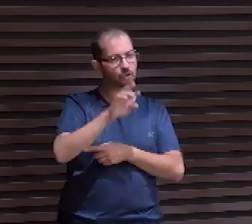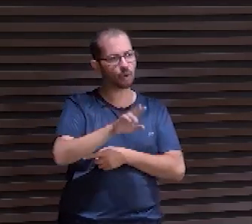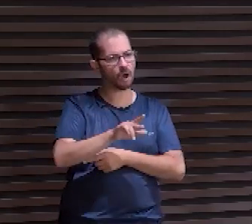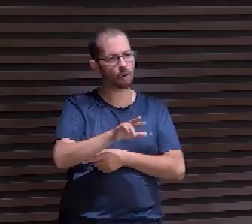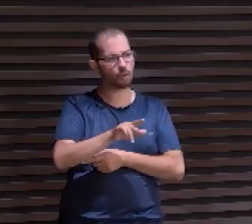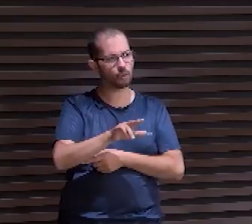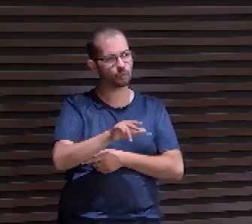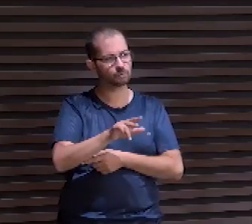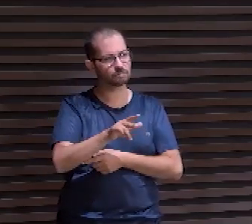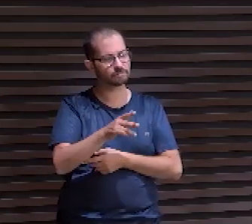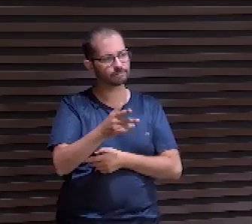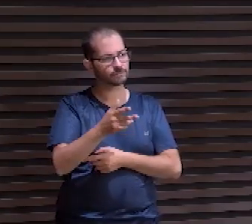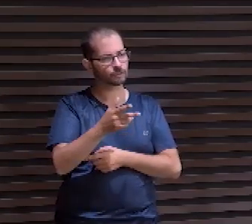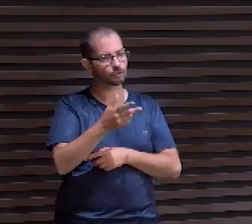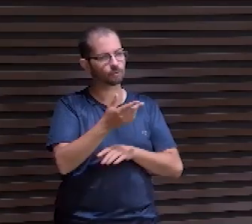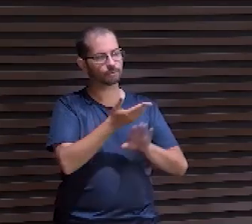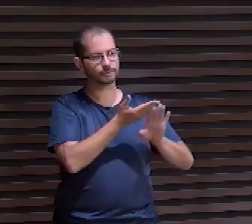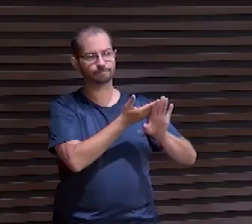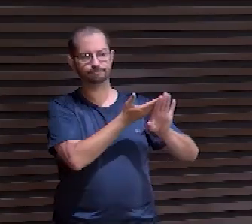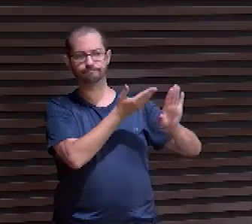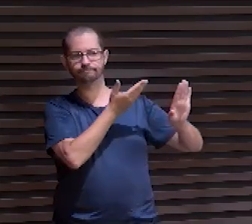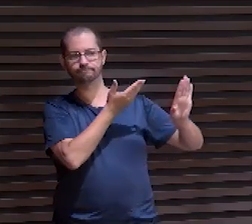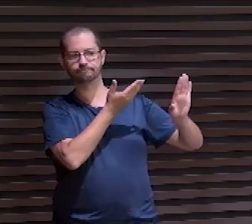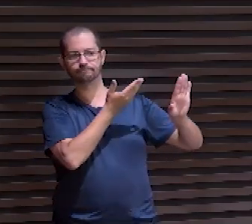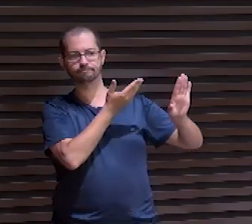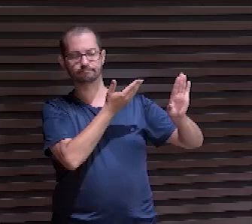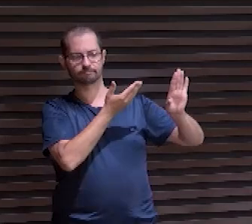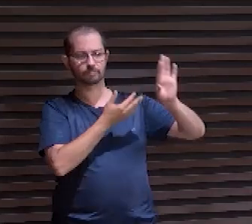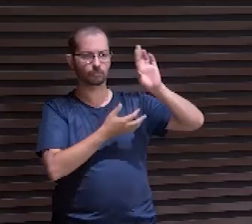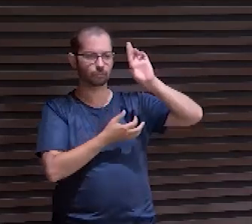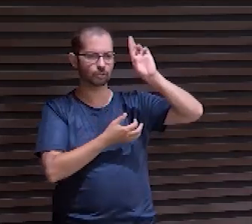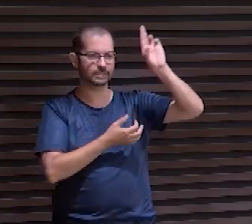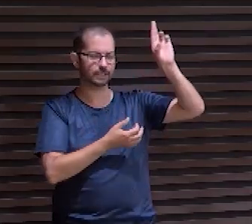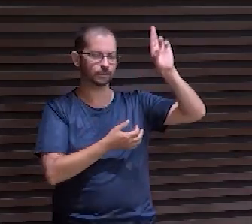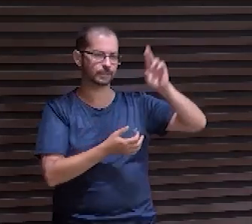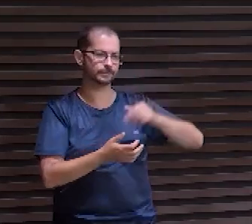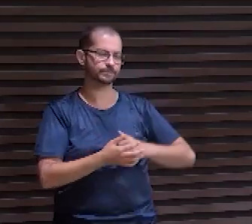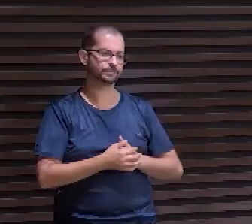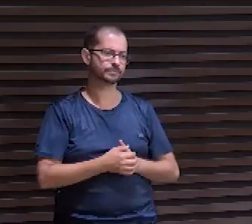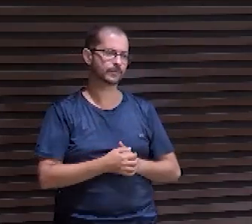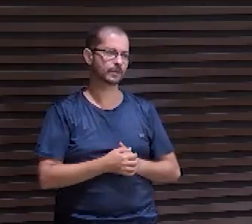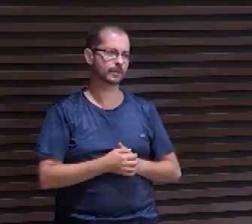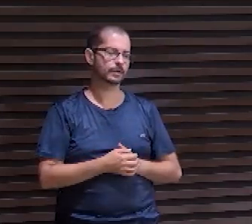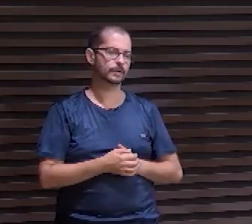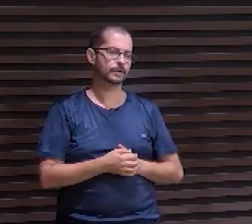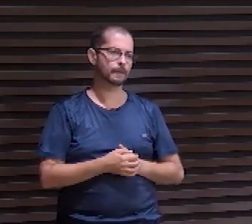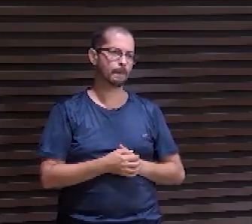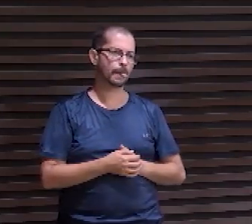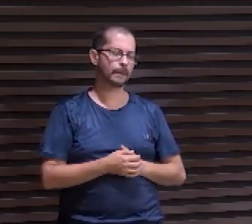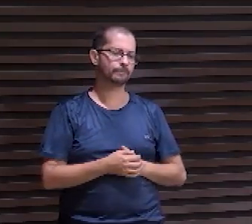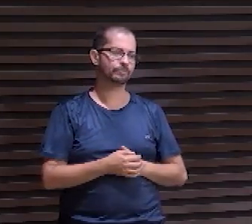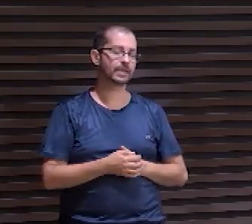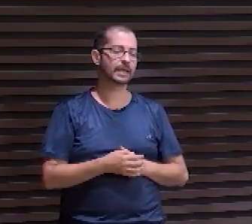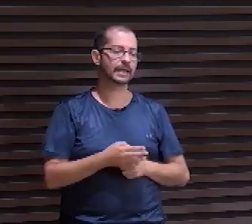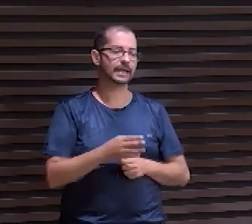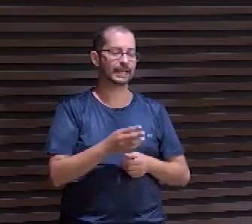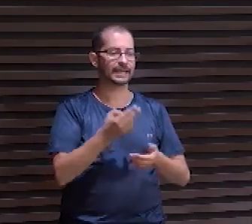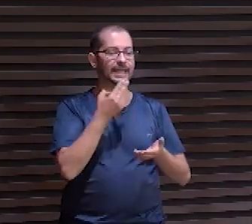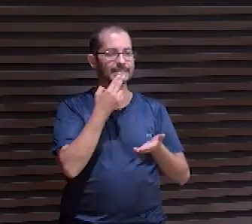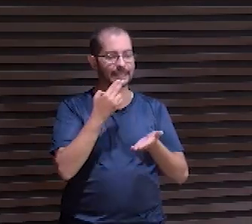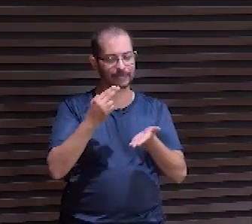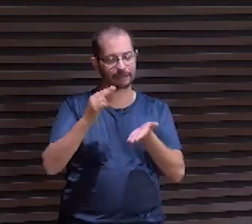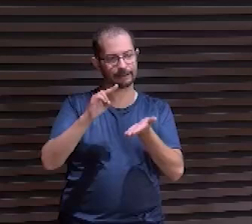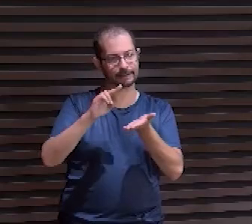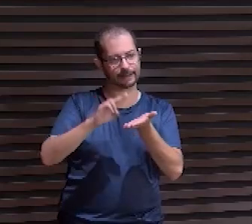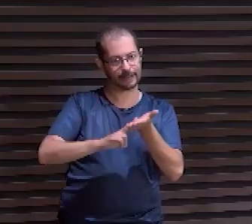virar as costas para o Senhor. E o escritor, então, ele trabalha